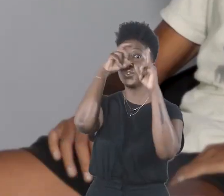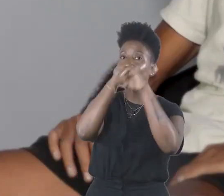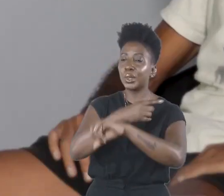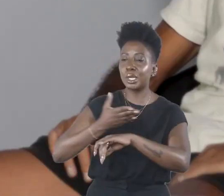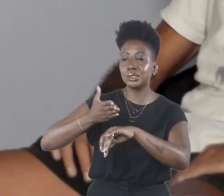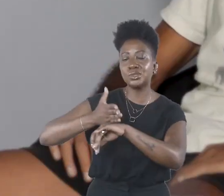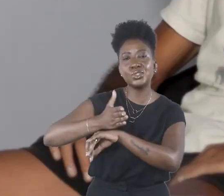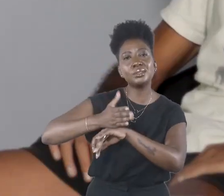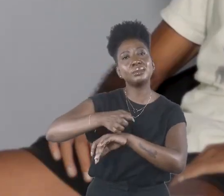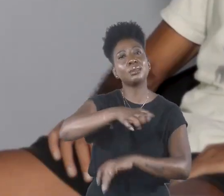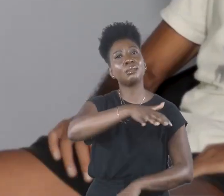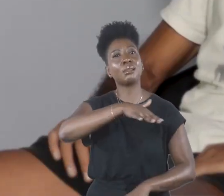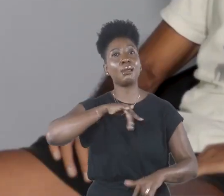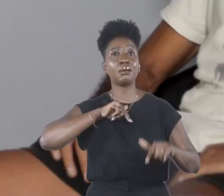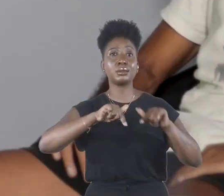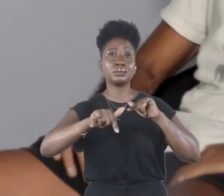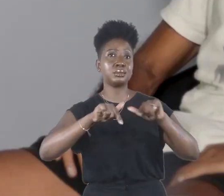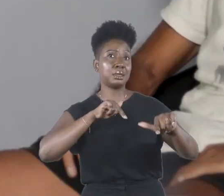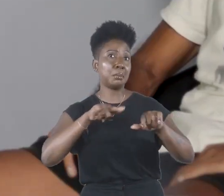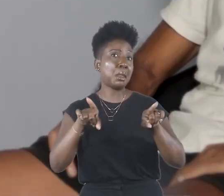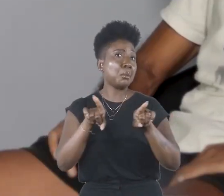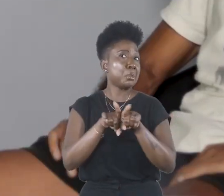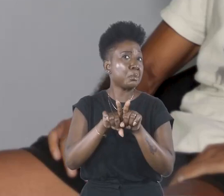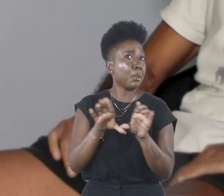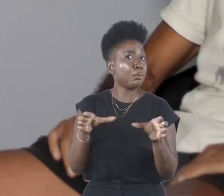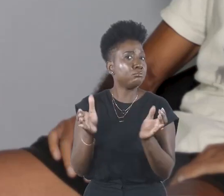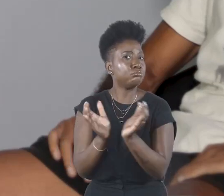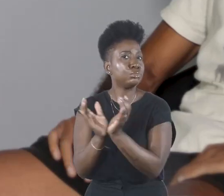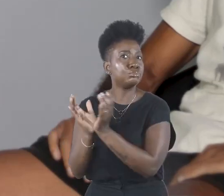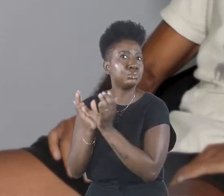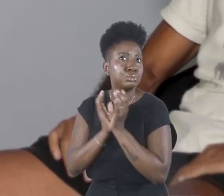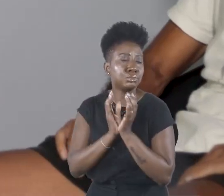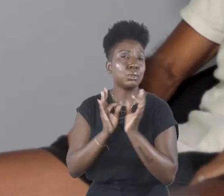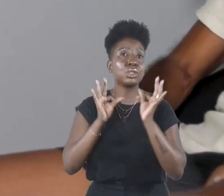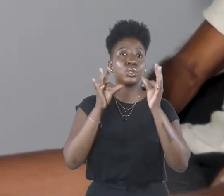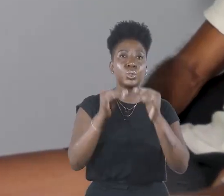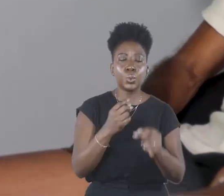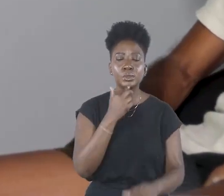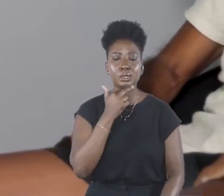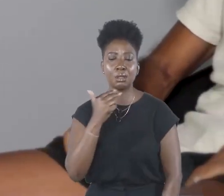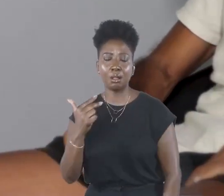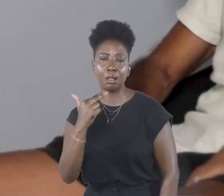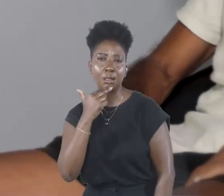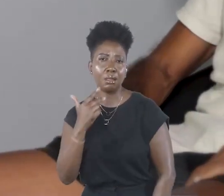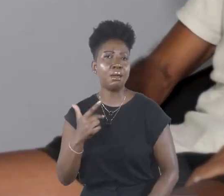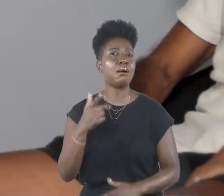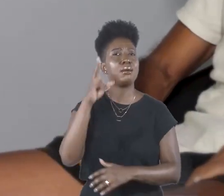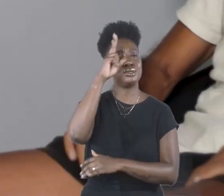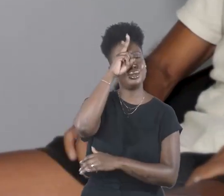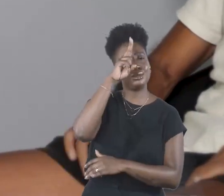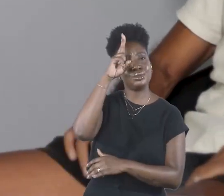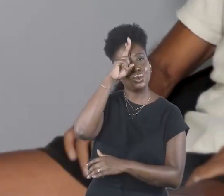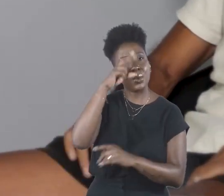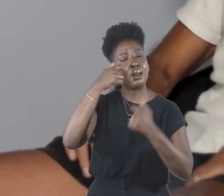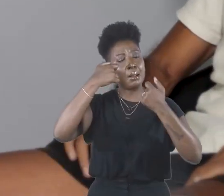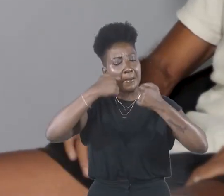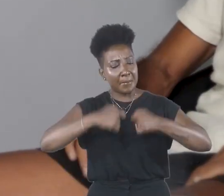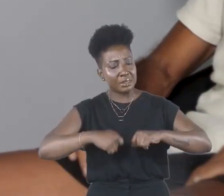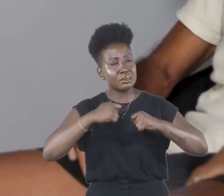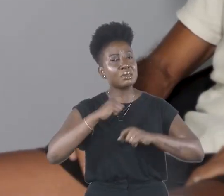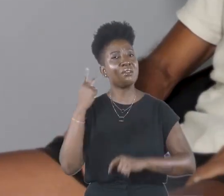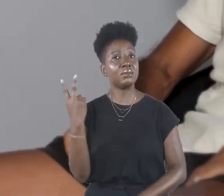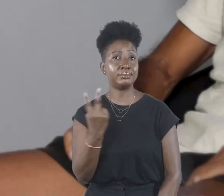mercado de trabalho e na comunidade local. E essa bagagem toda, todos esses idiomas que essas pessoas traziam, essas